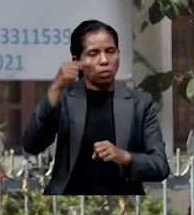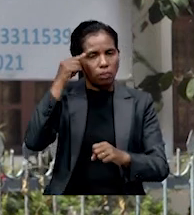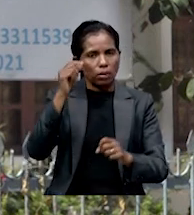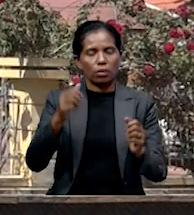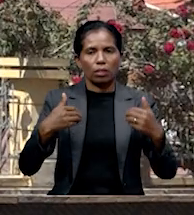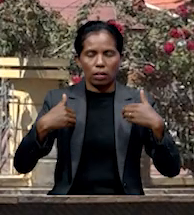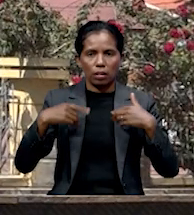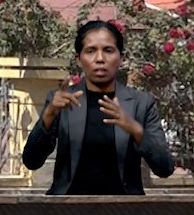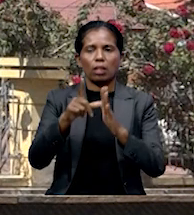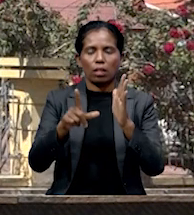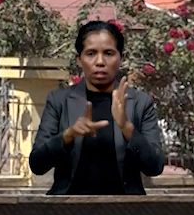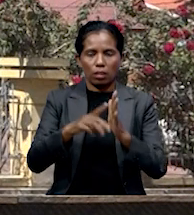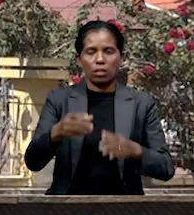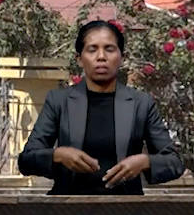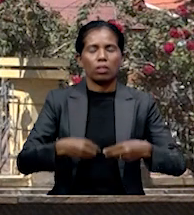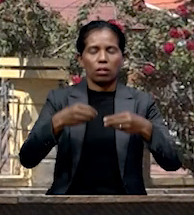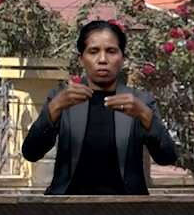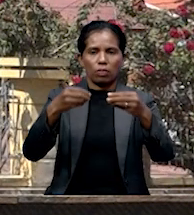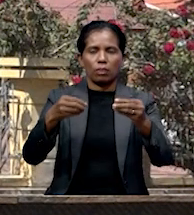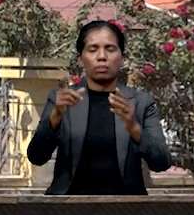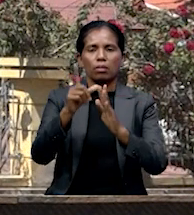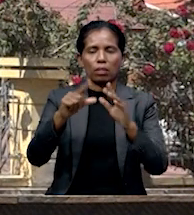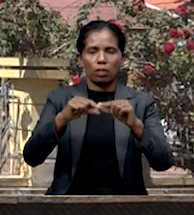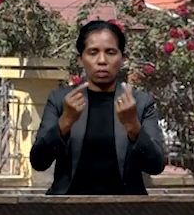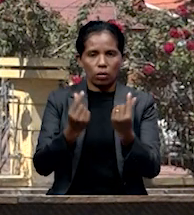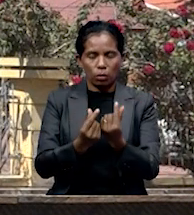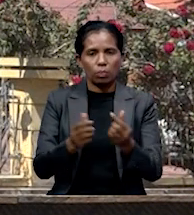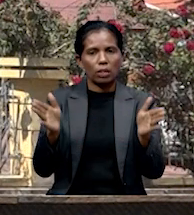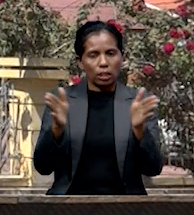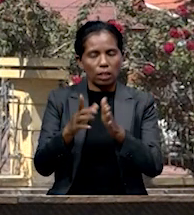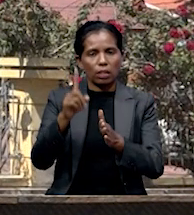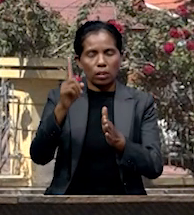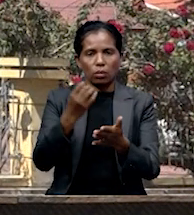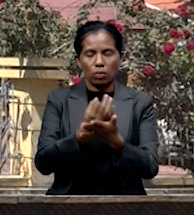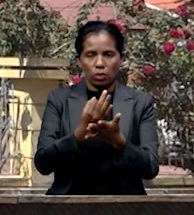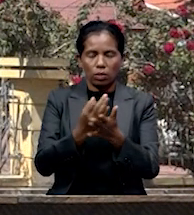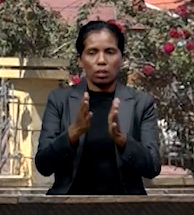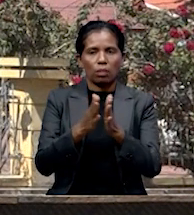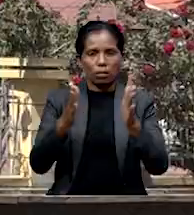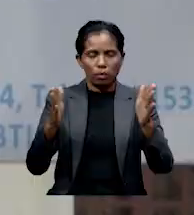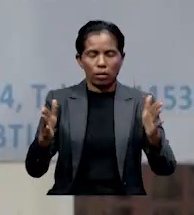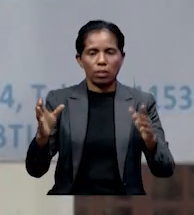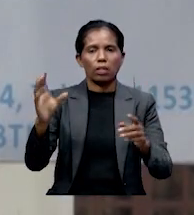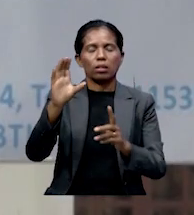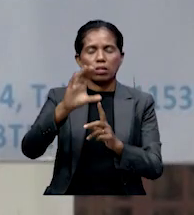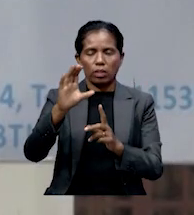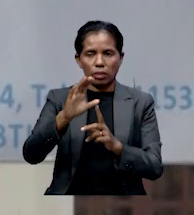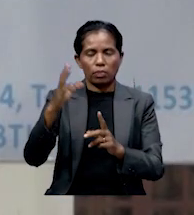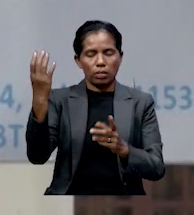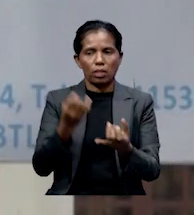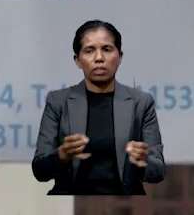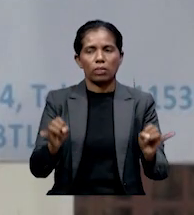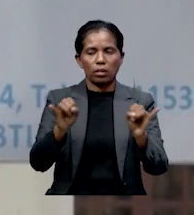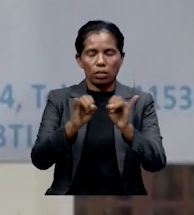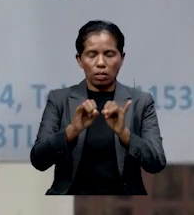ramoso decreto-lei, pode for regalias ba grupo KIK IDA, ho salário bot ba cargo chefia e a instituição